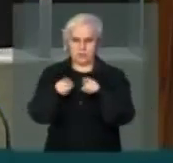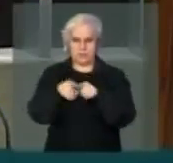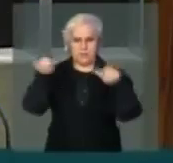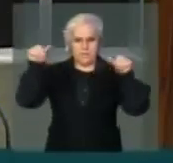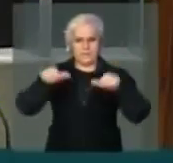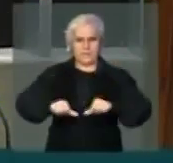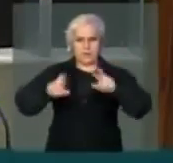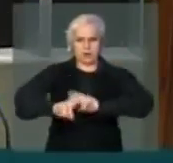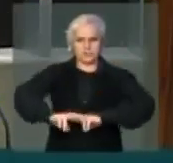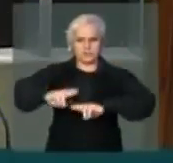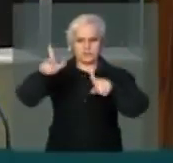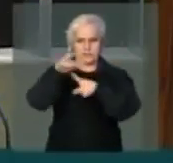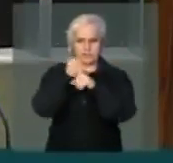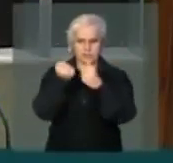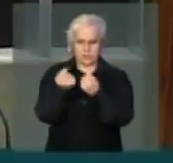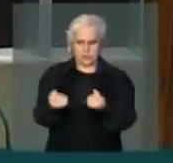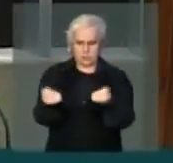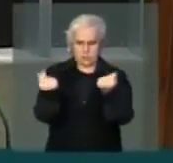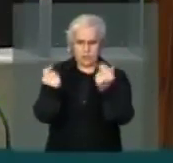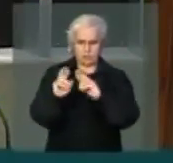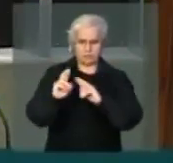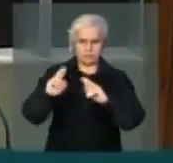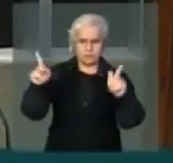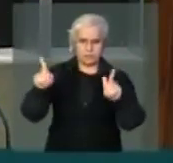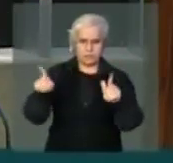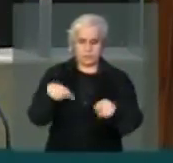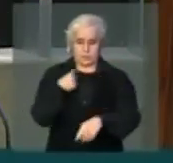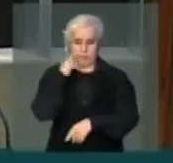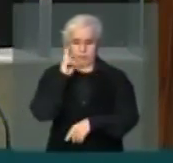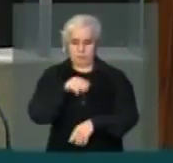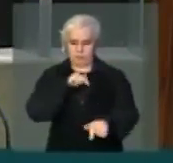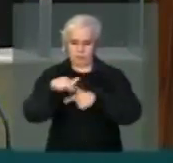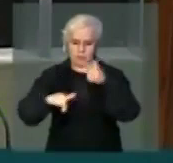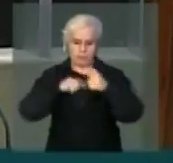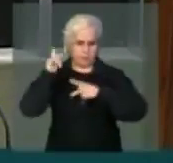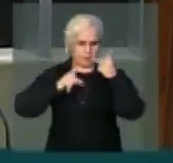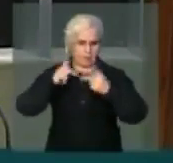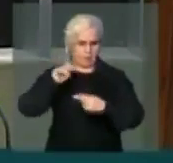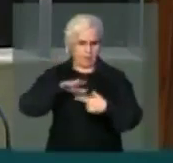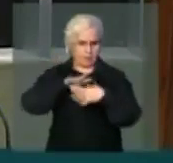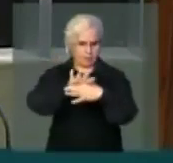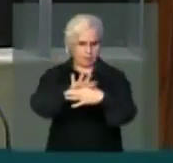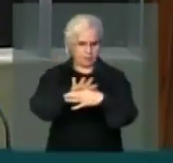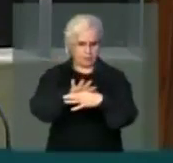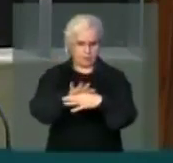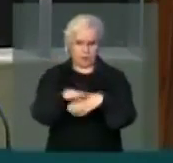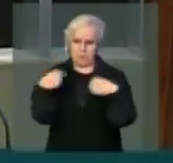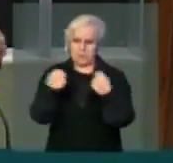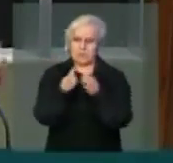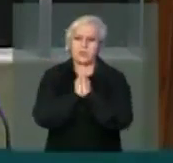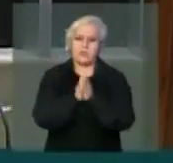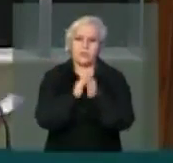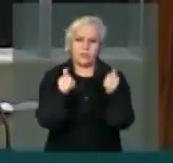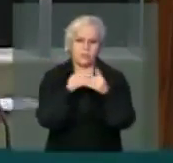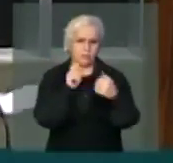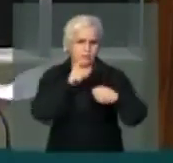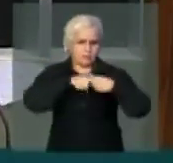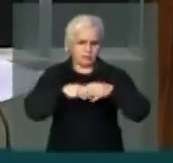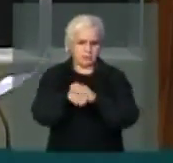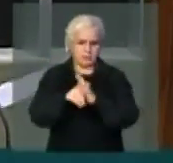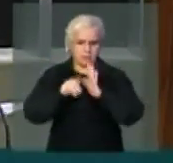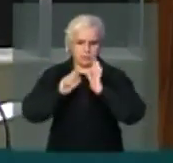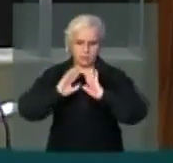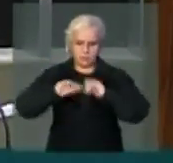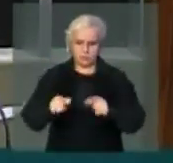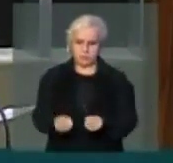só no Brasil, mas no mundo, nós vemos que uma atividade política que fica dependente desses financiadores não vai nunca